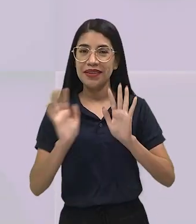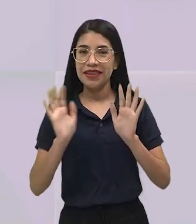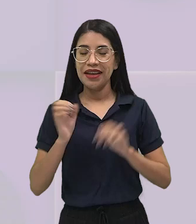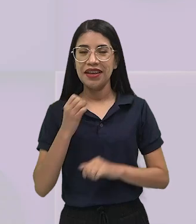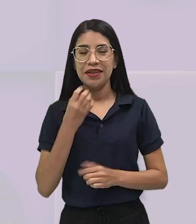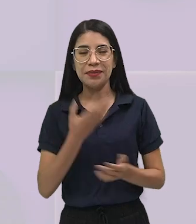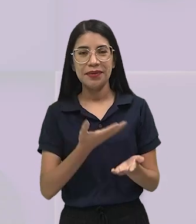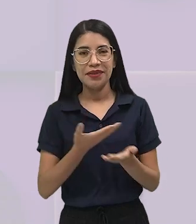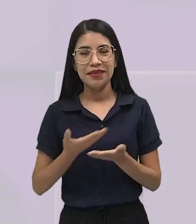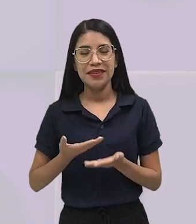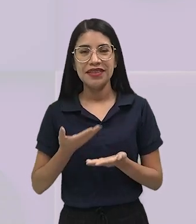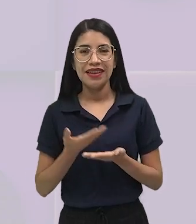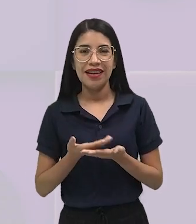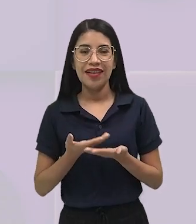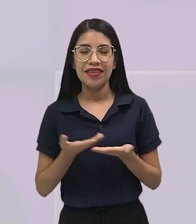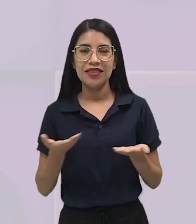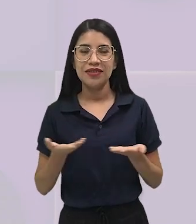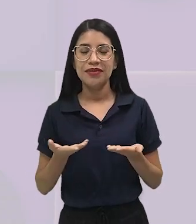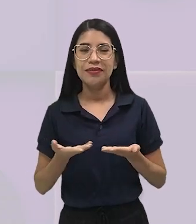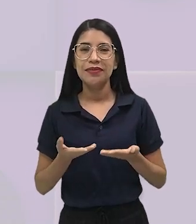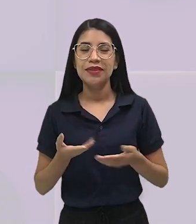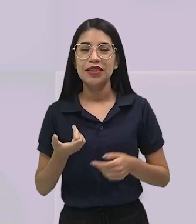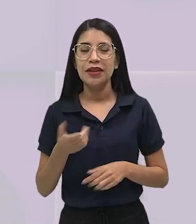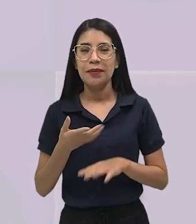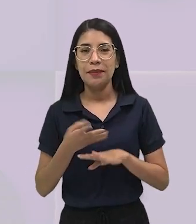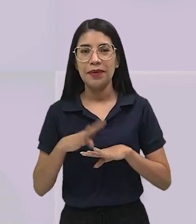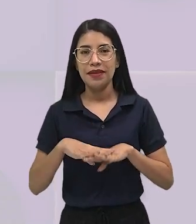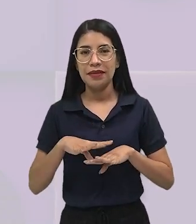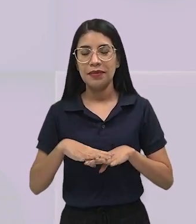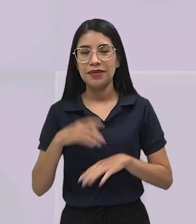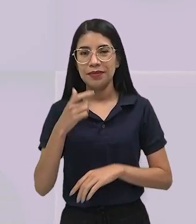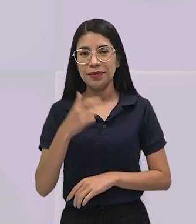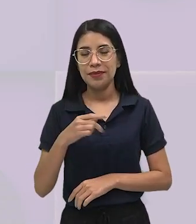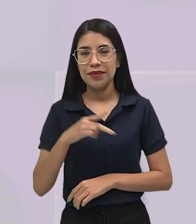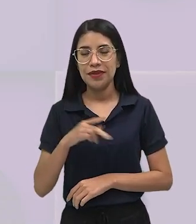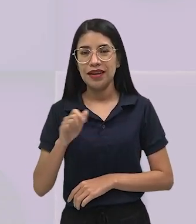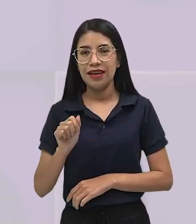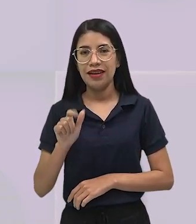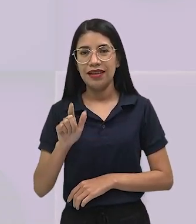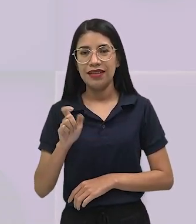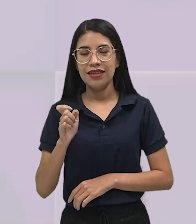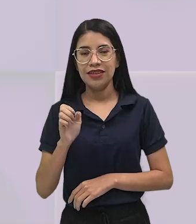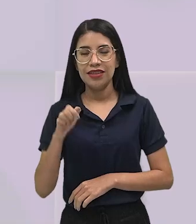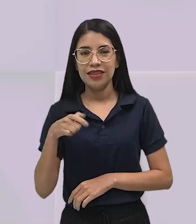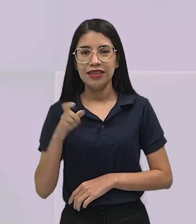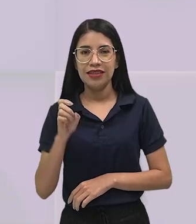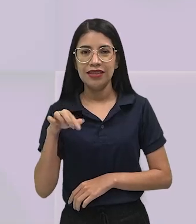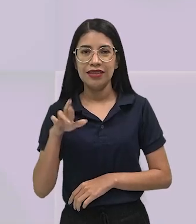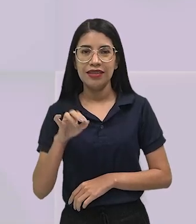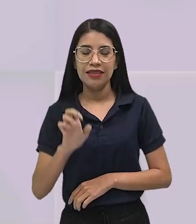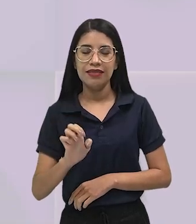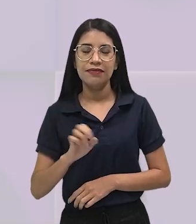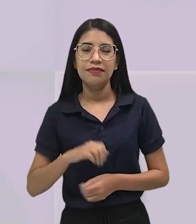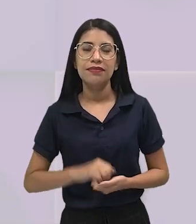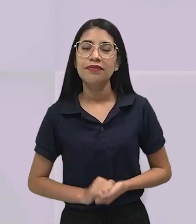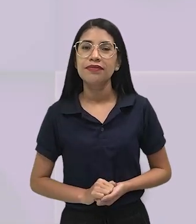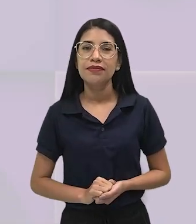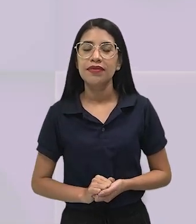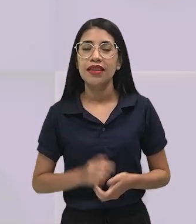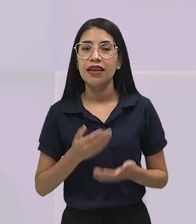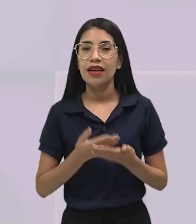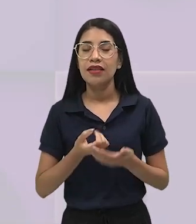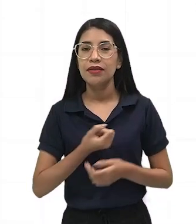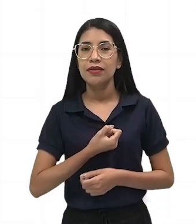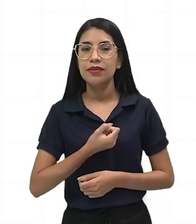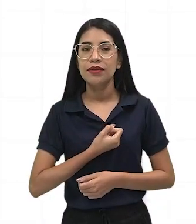Seja bem-vinda, seja bem-vindo a mais uma aula de matemática aqui comigo, professor Alexandre dos Santos. Aula